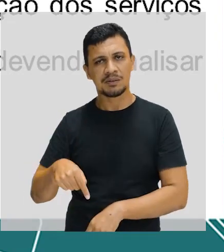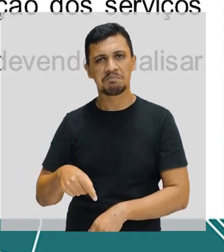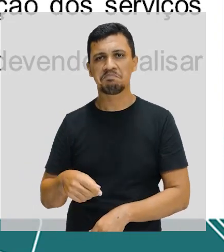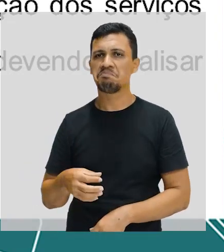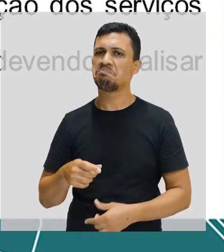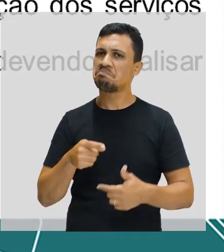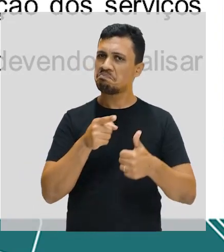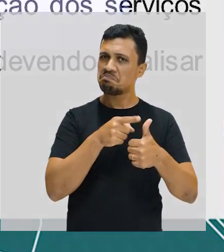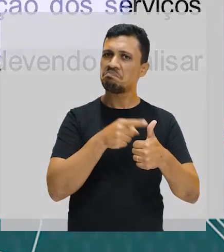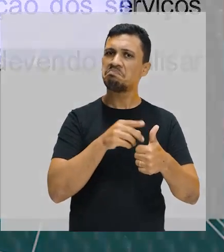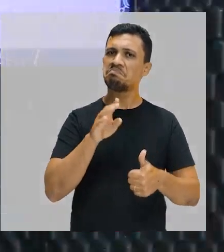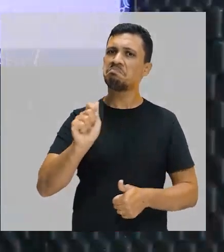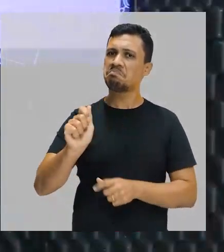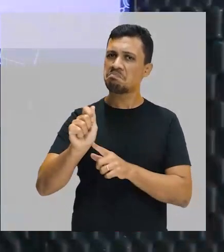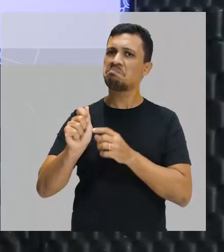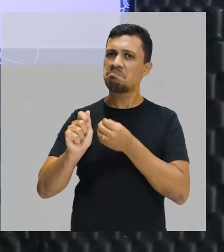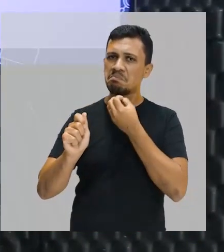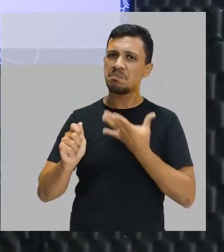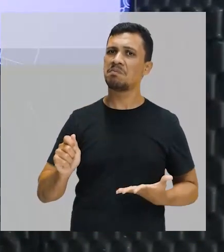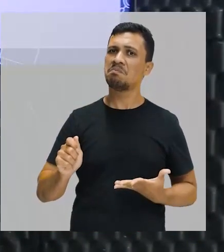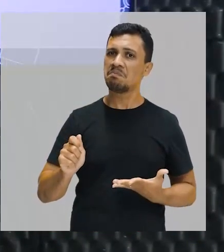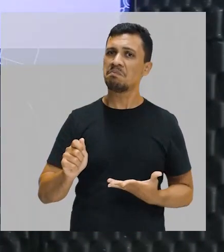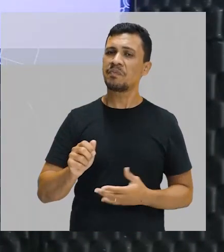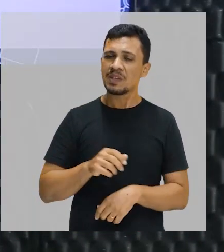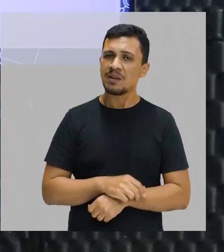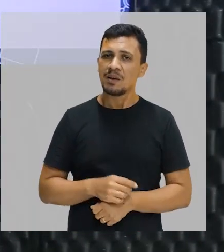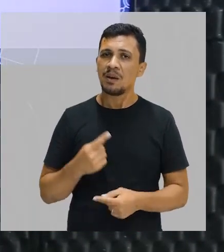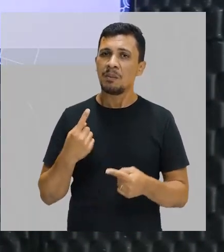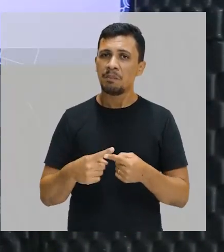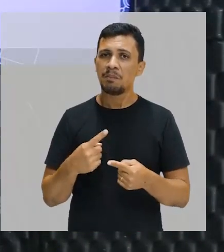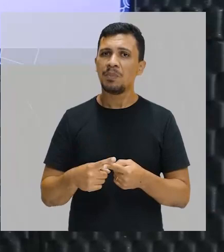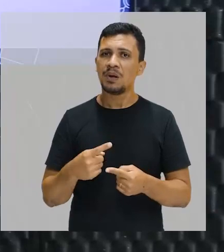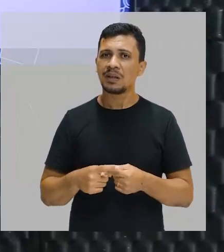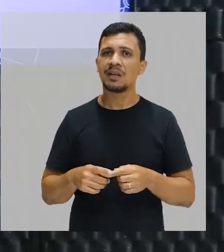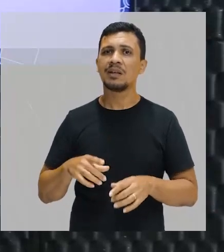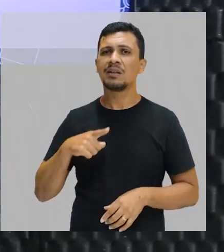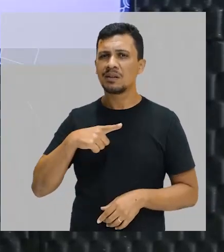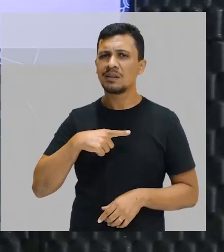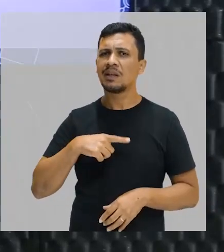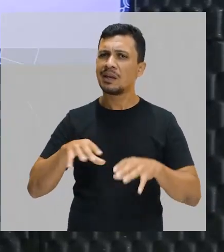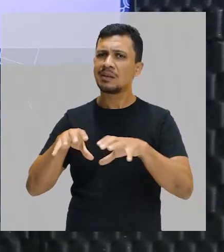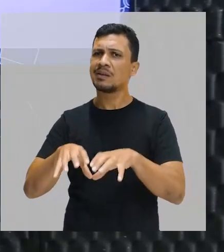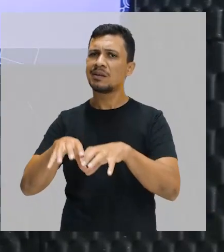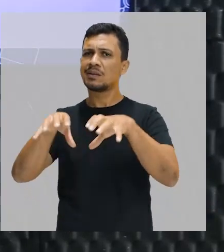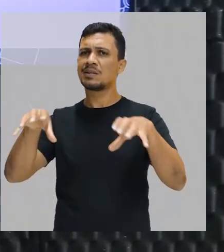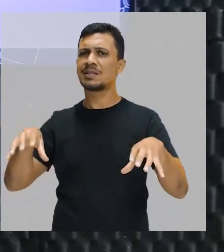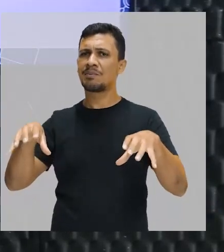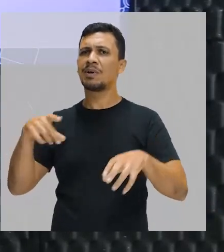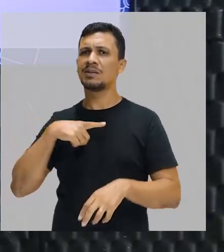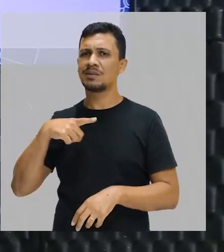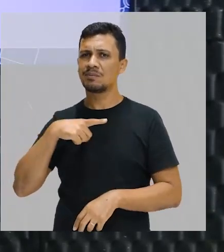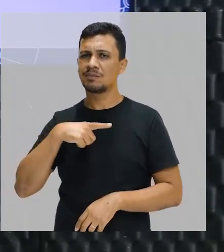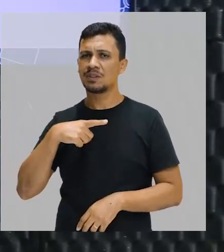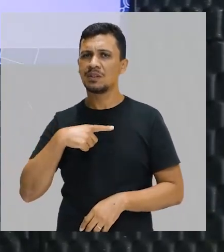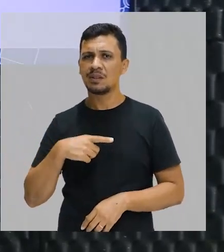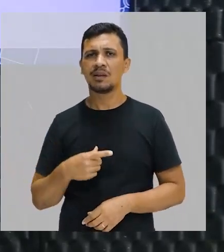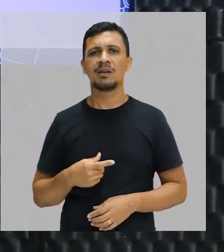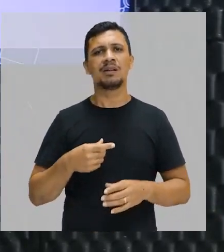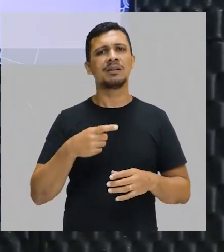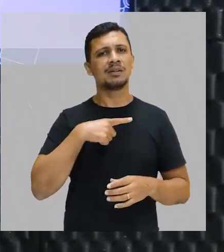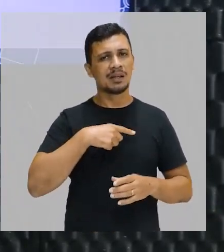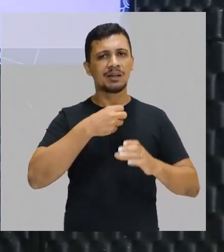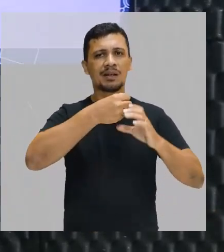diferenciamos ética de moral, nós acabamos tendo esta separação, e nesta separação nós temos uma série de características que